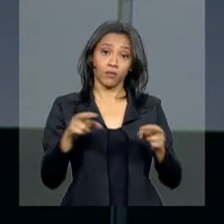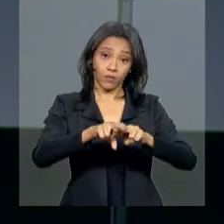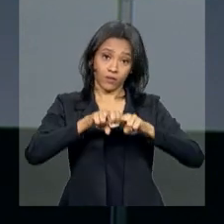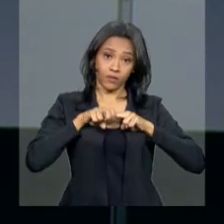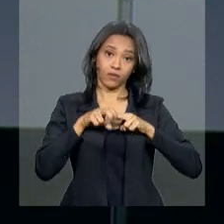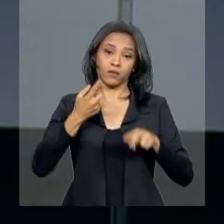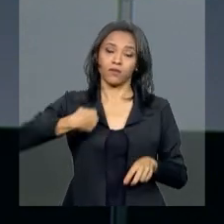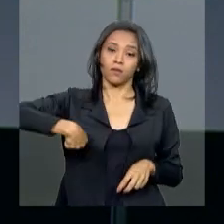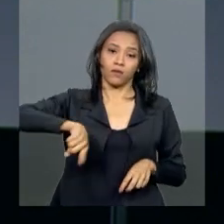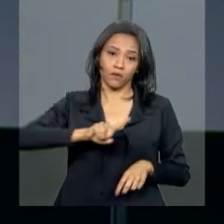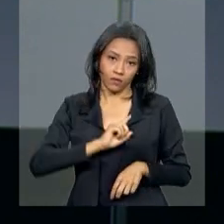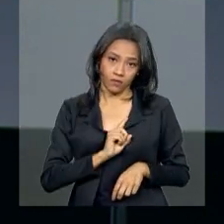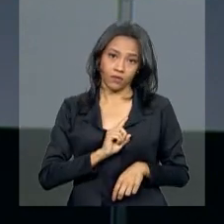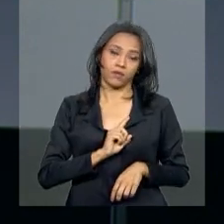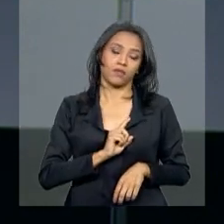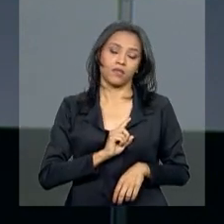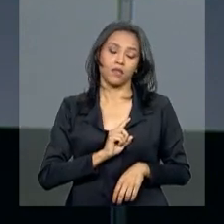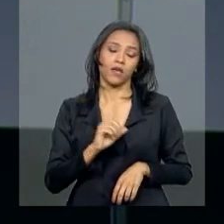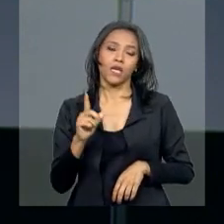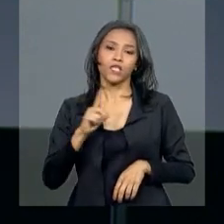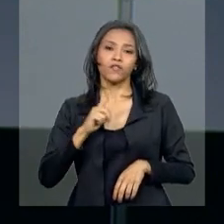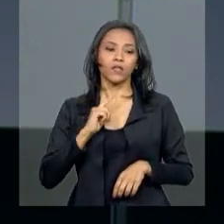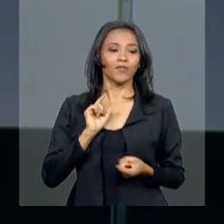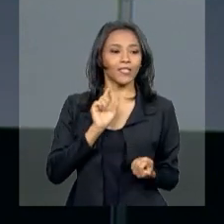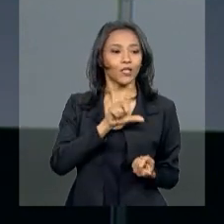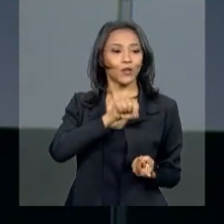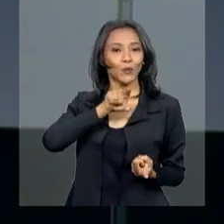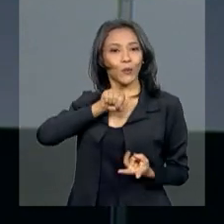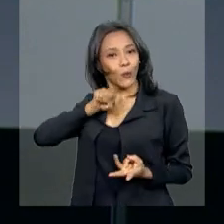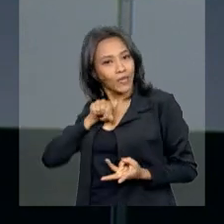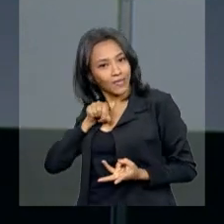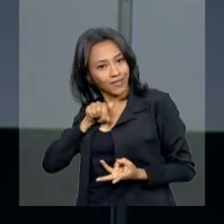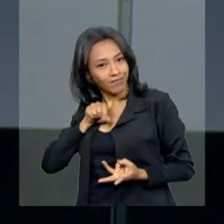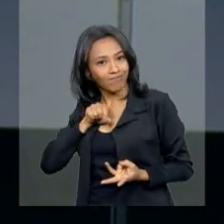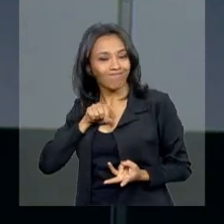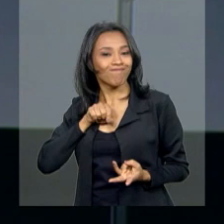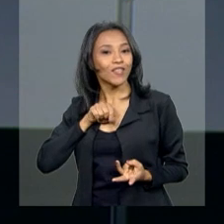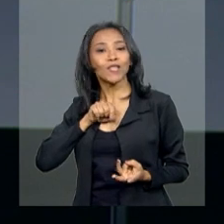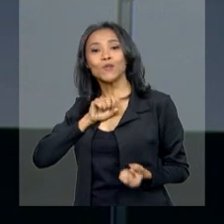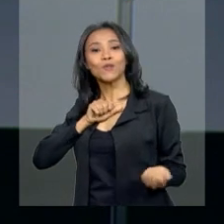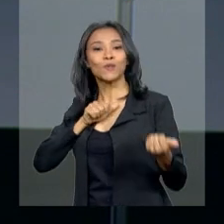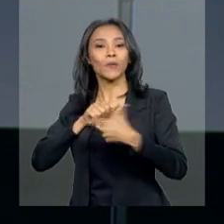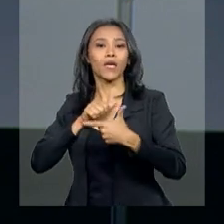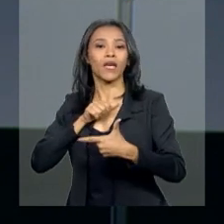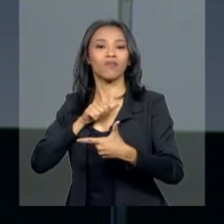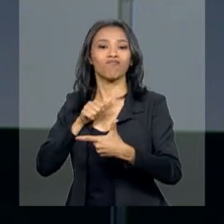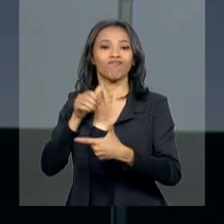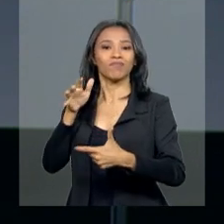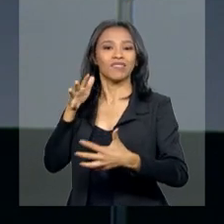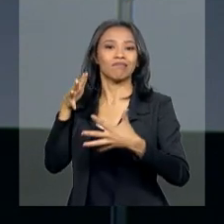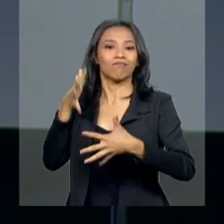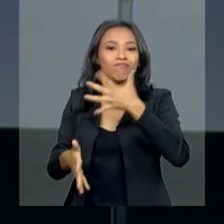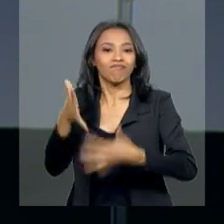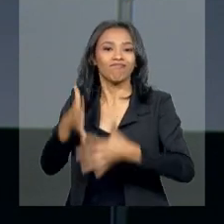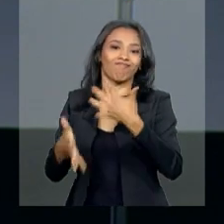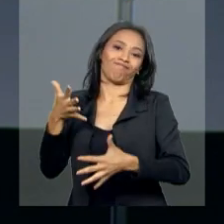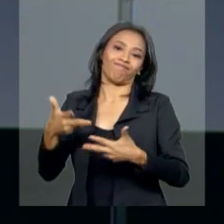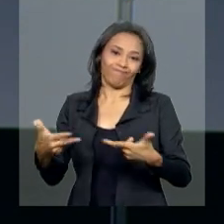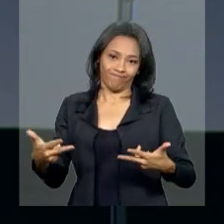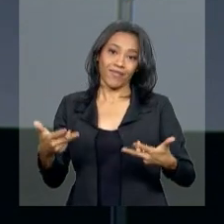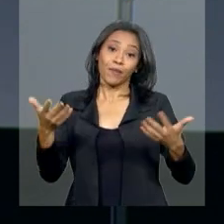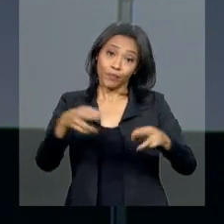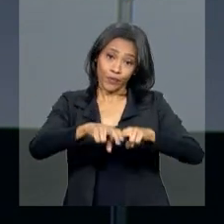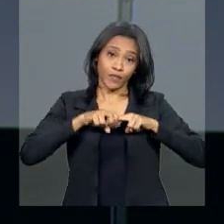nós passamos a ter opções em lugar de amarras. Portanto, é com abertura e competição, isto me